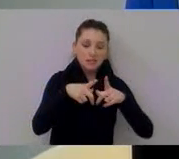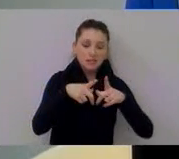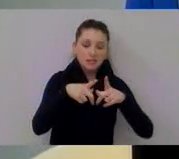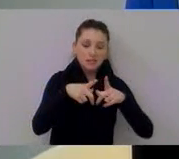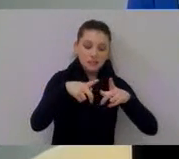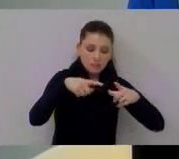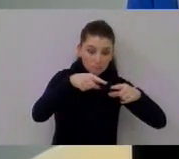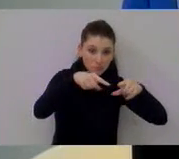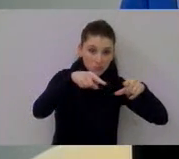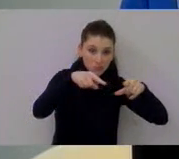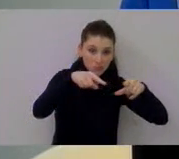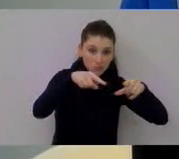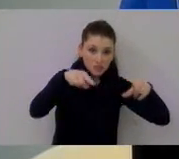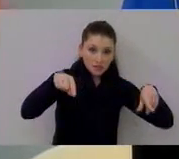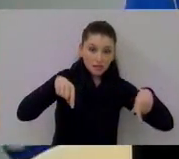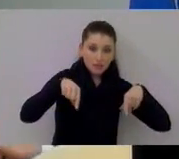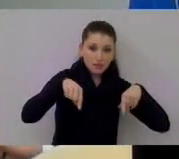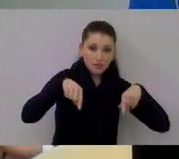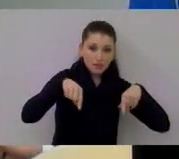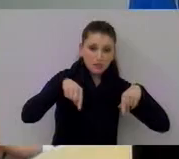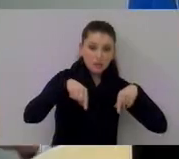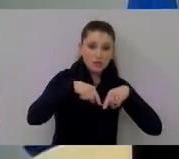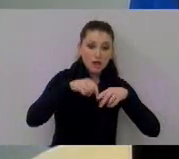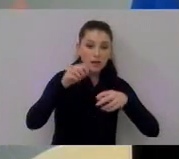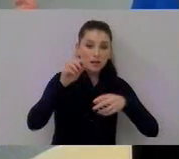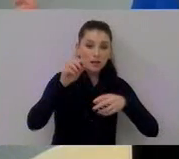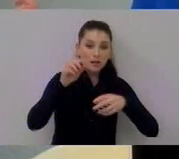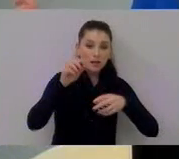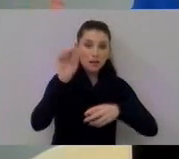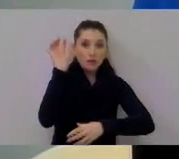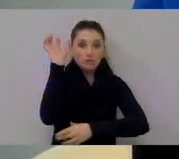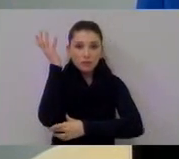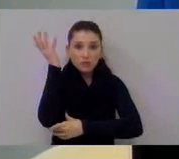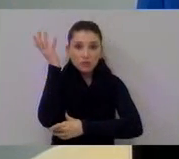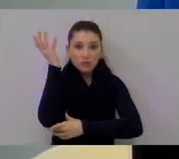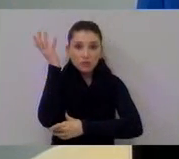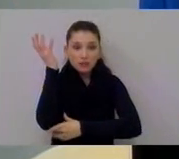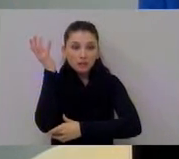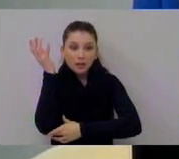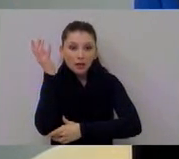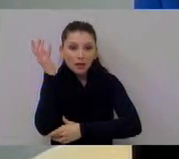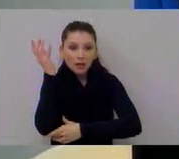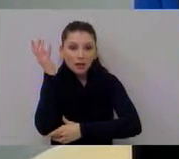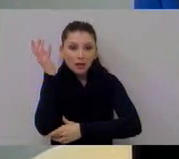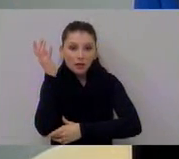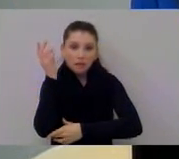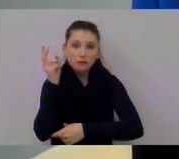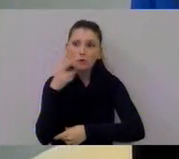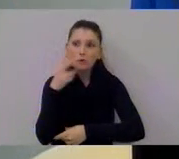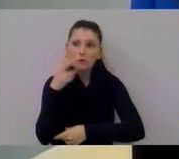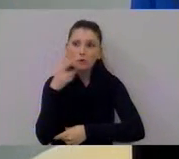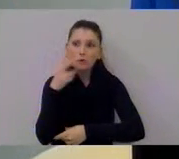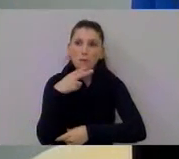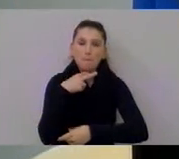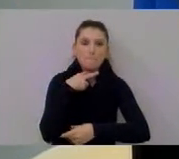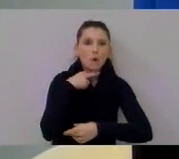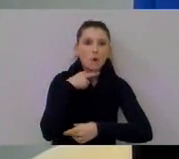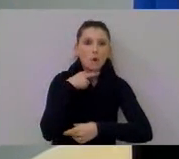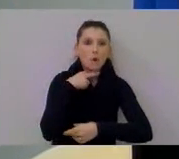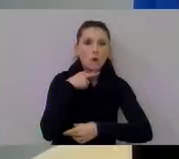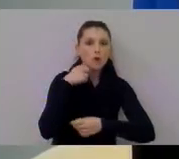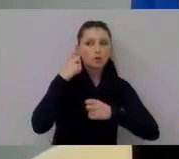não pode nem cantar uma música com as crianças, a dificuldade que